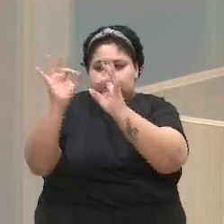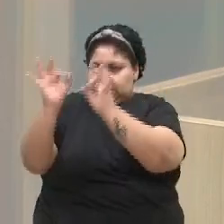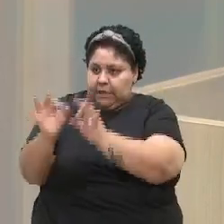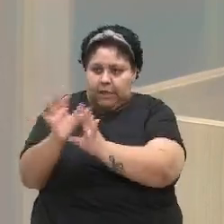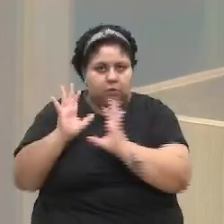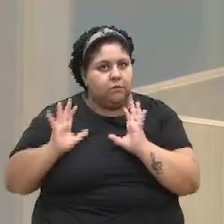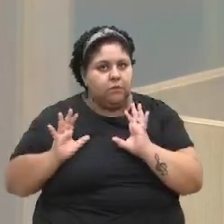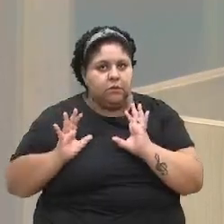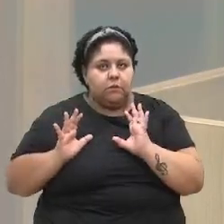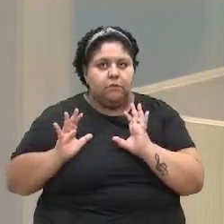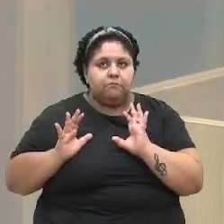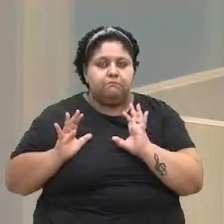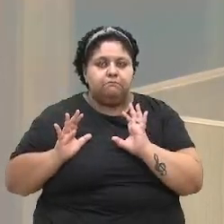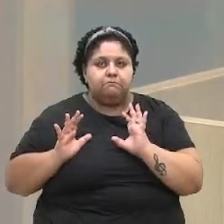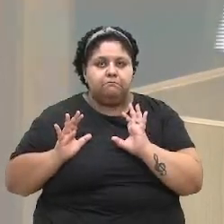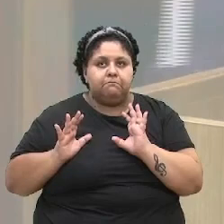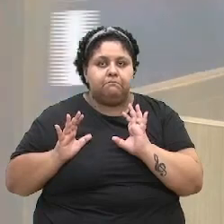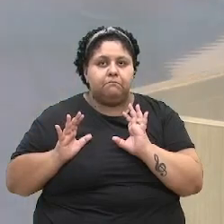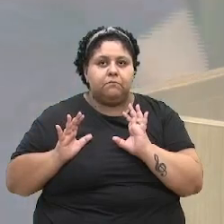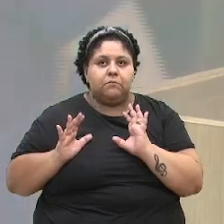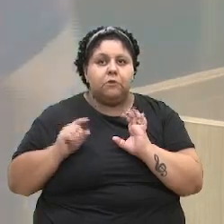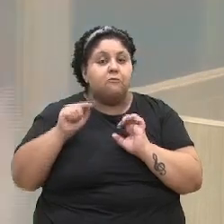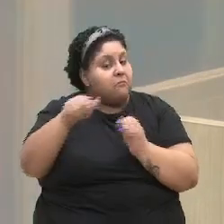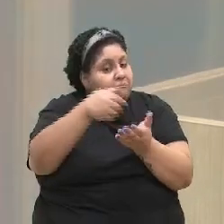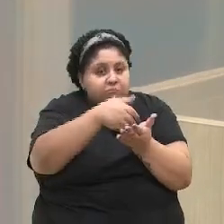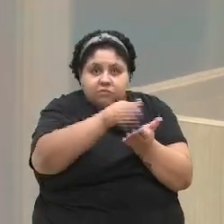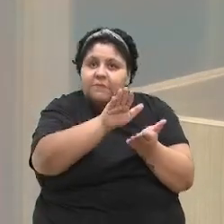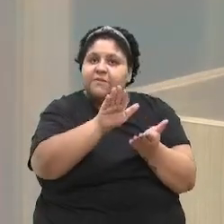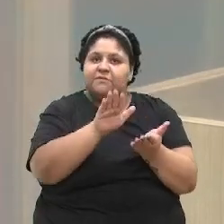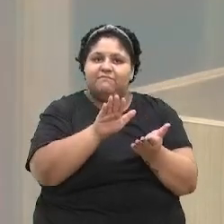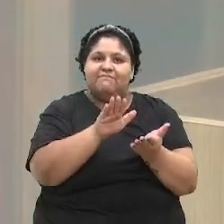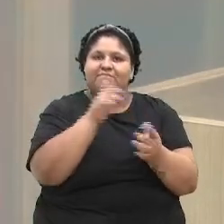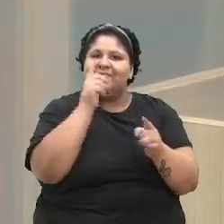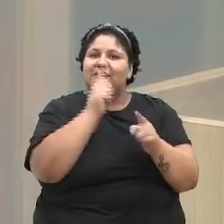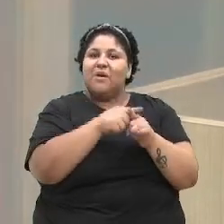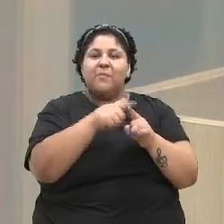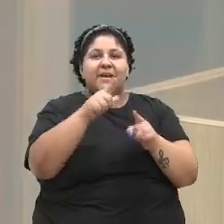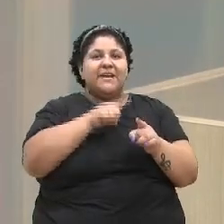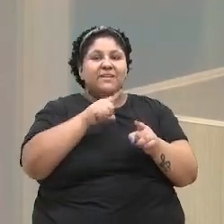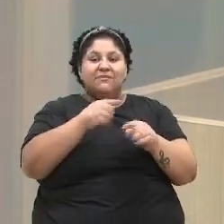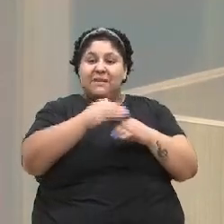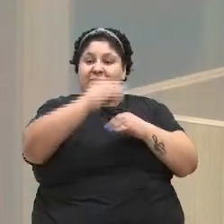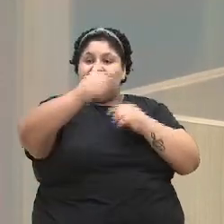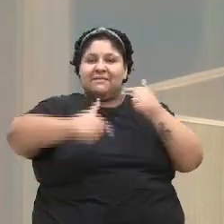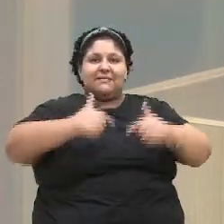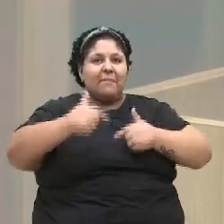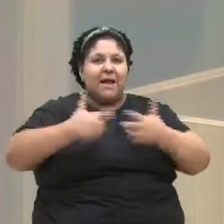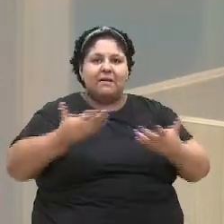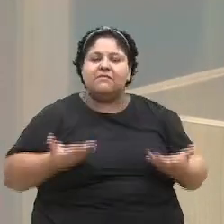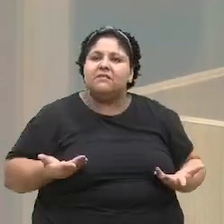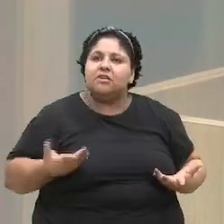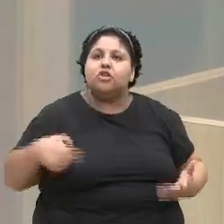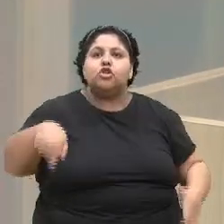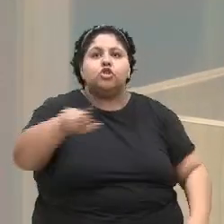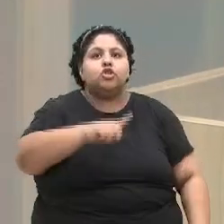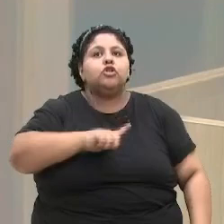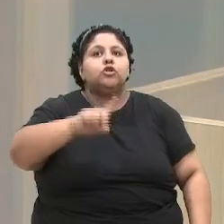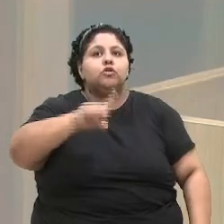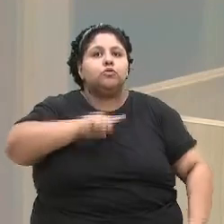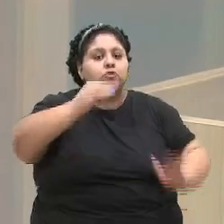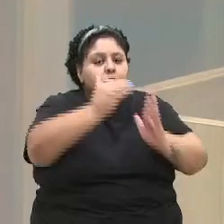tudo bacana vão ser demitido porque não vai mais ter o serviço nós teremos um